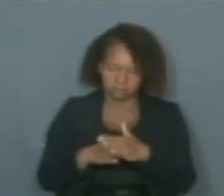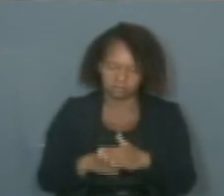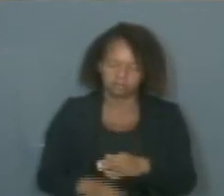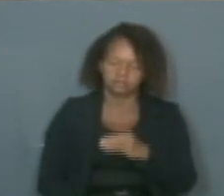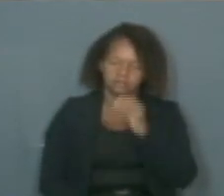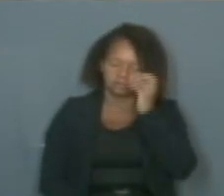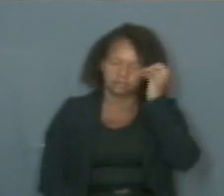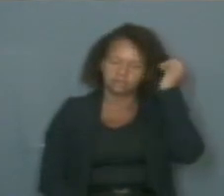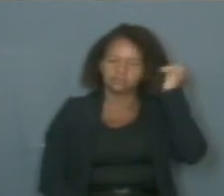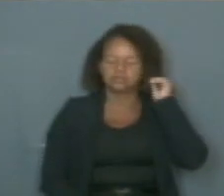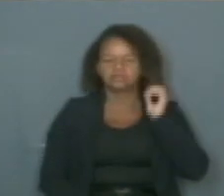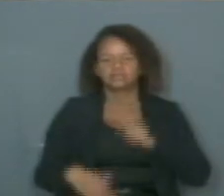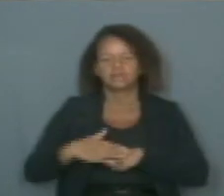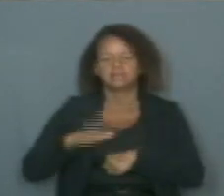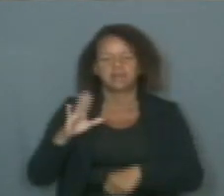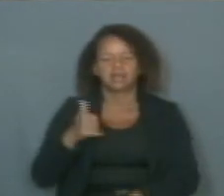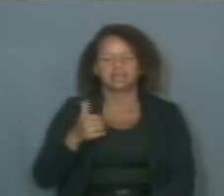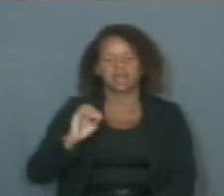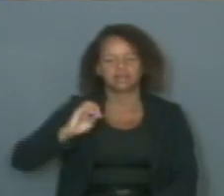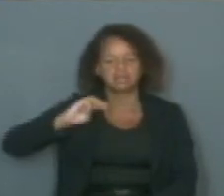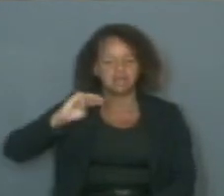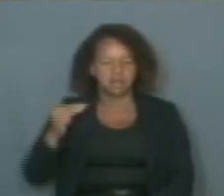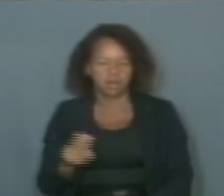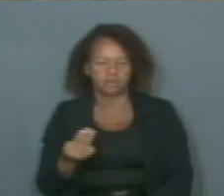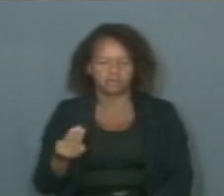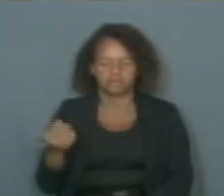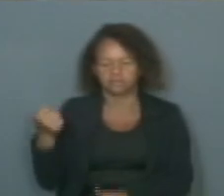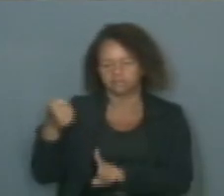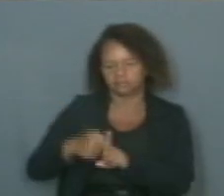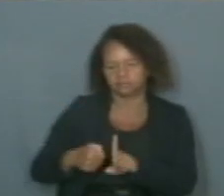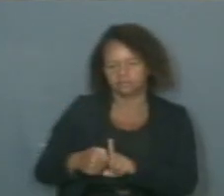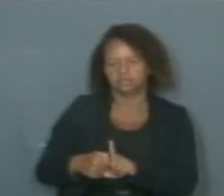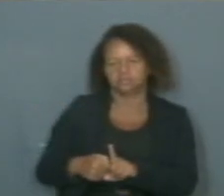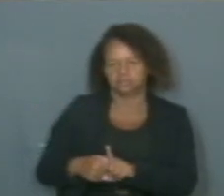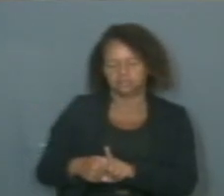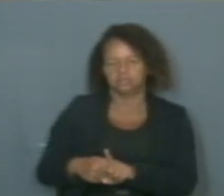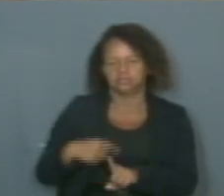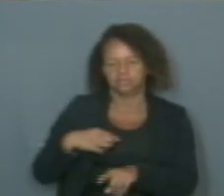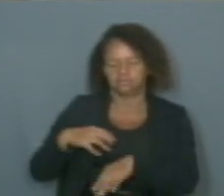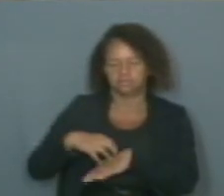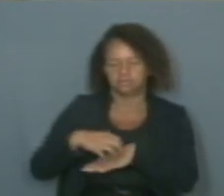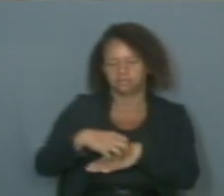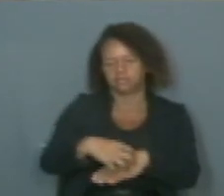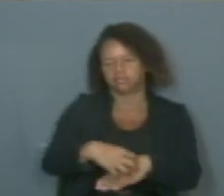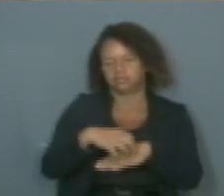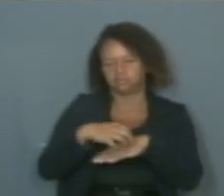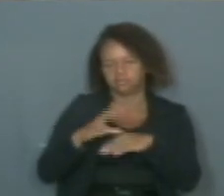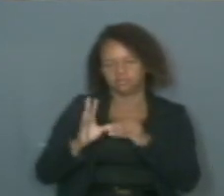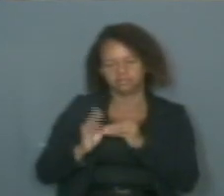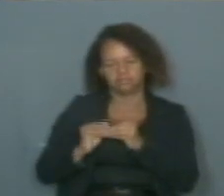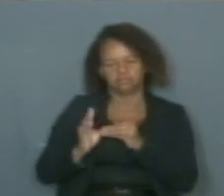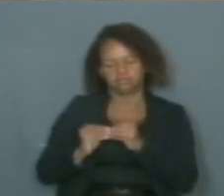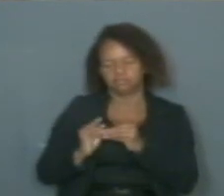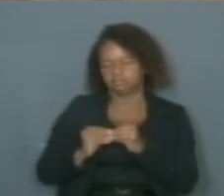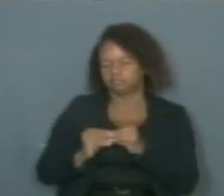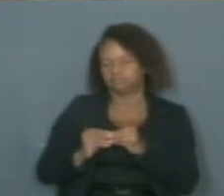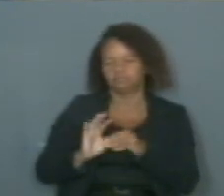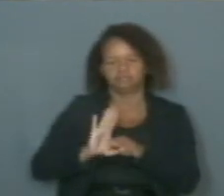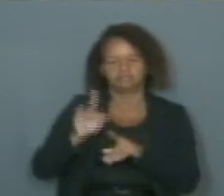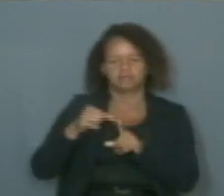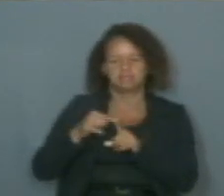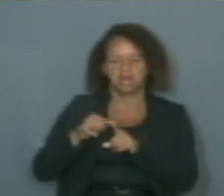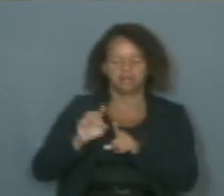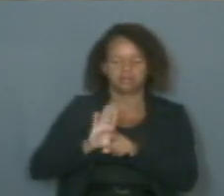subsídios de mais de 10 milhões de reais mês, onde o transporte complementar, as linhas